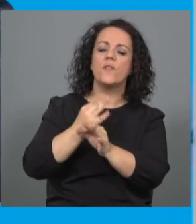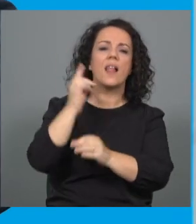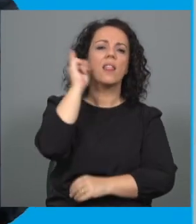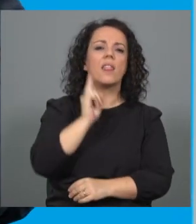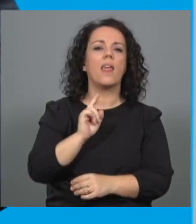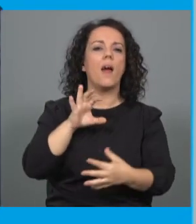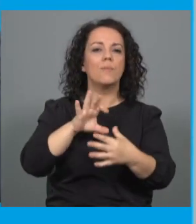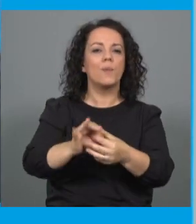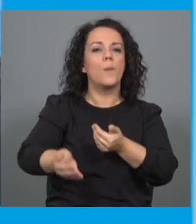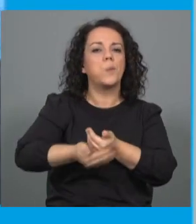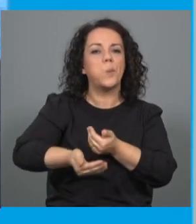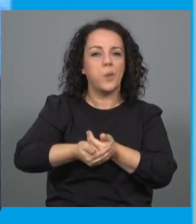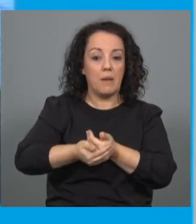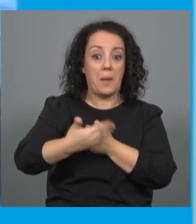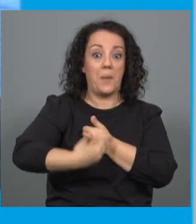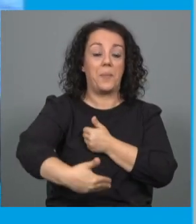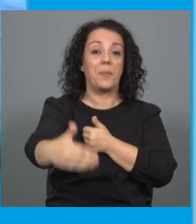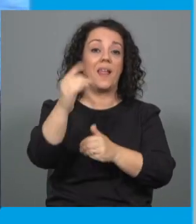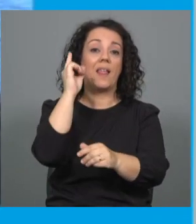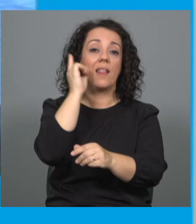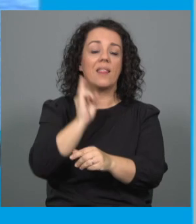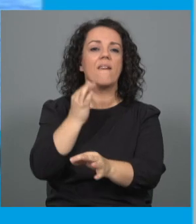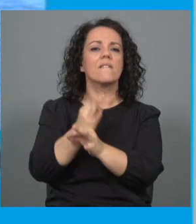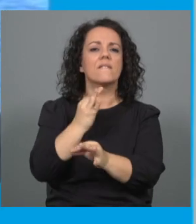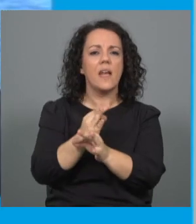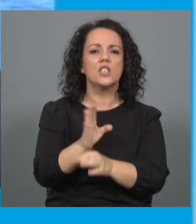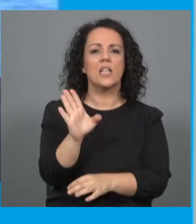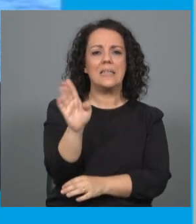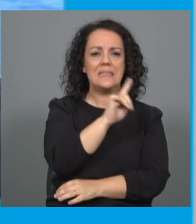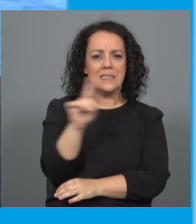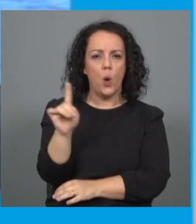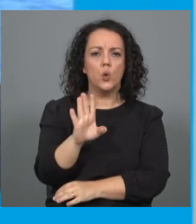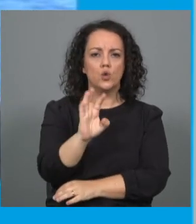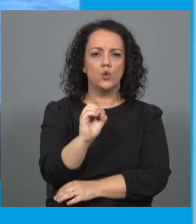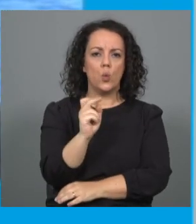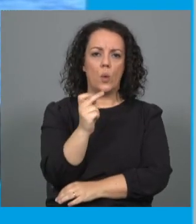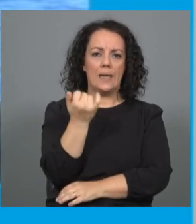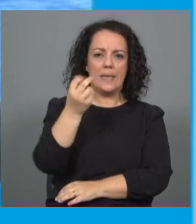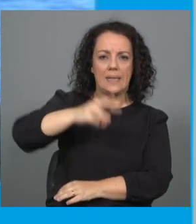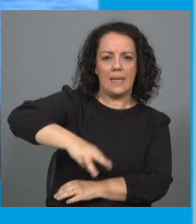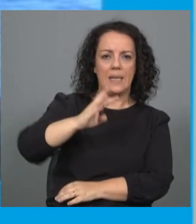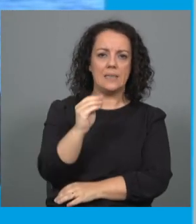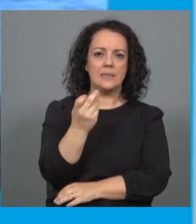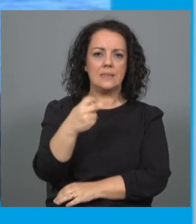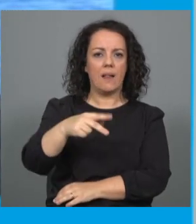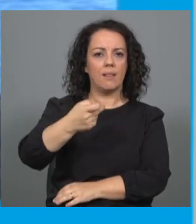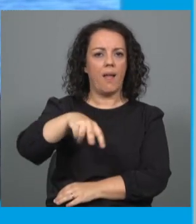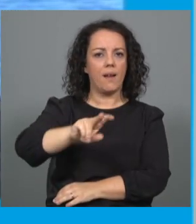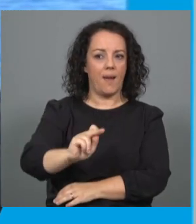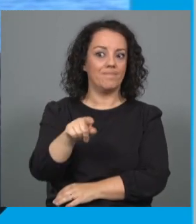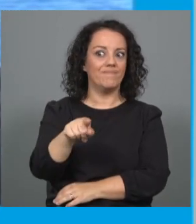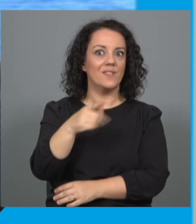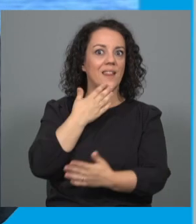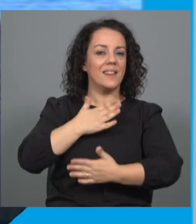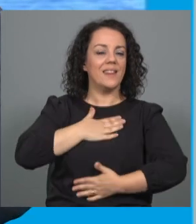proximidade da festa de São Joaquim Santana. E, portanto, é neste contexto que também nos aparece esta dimensão como